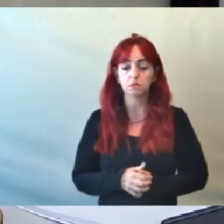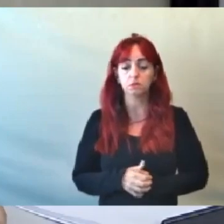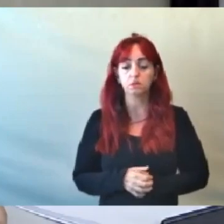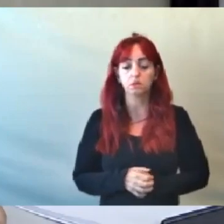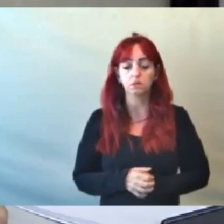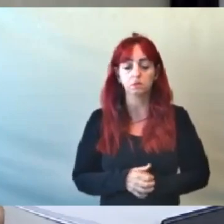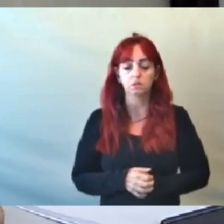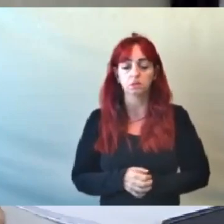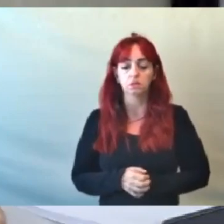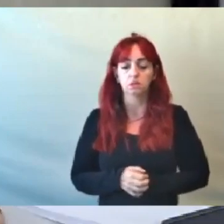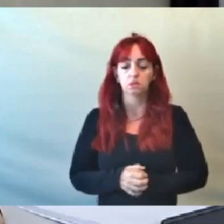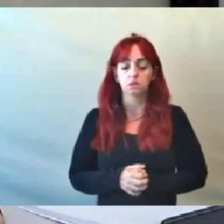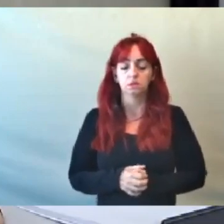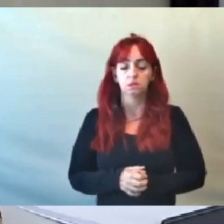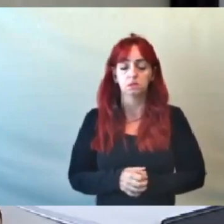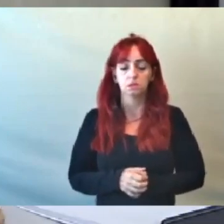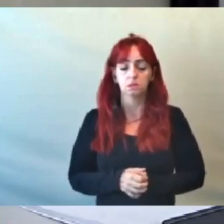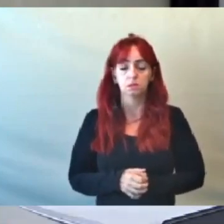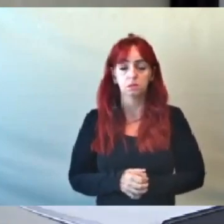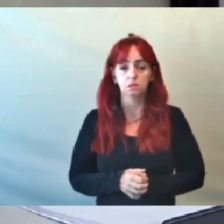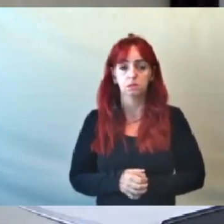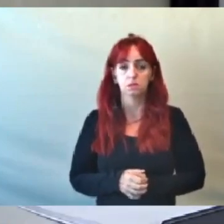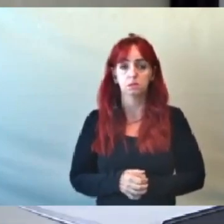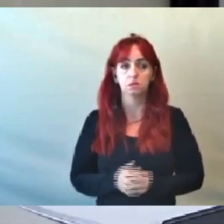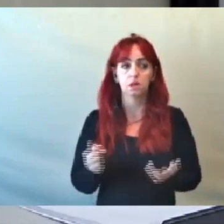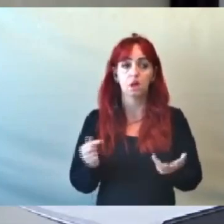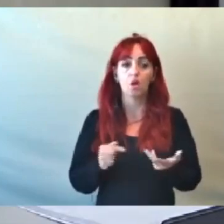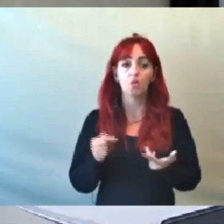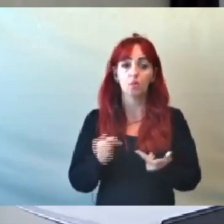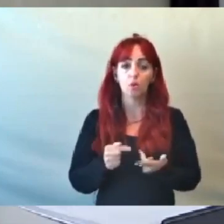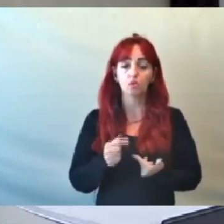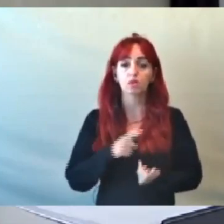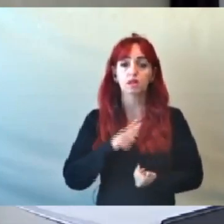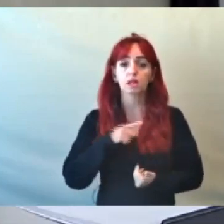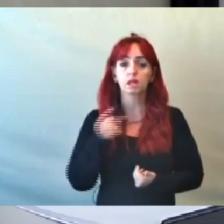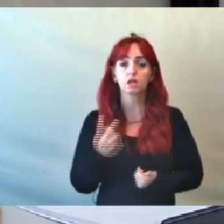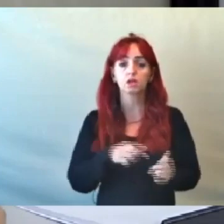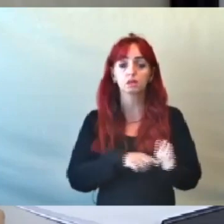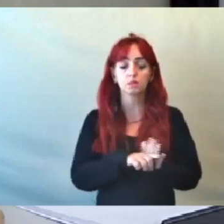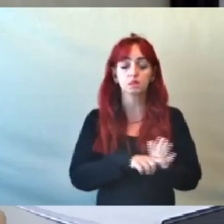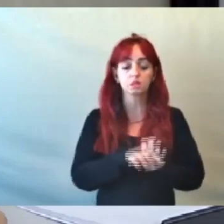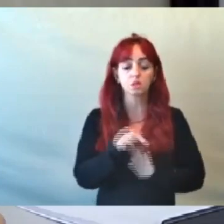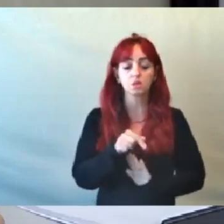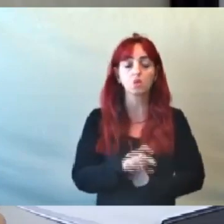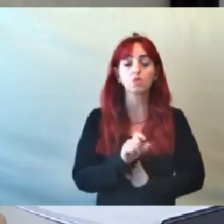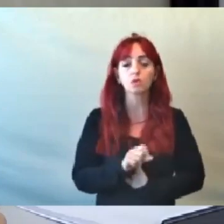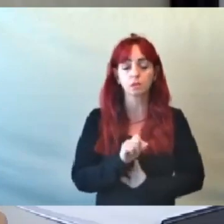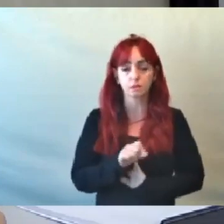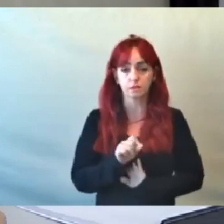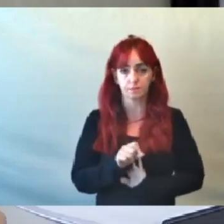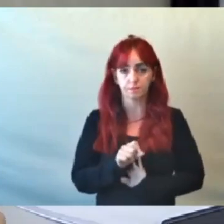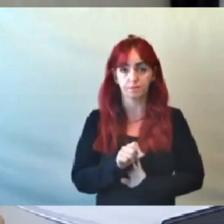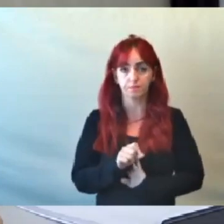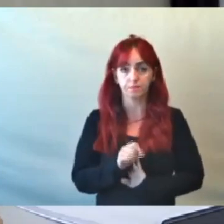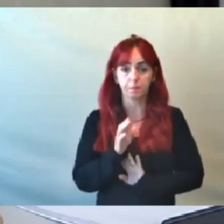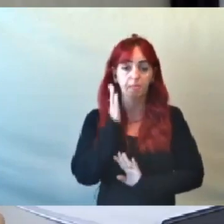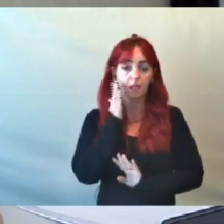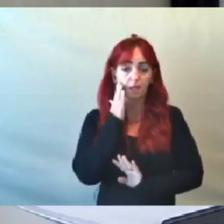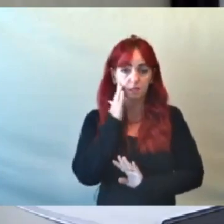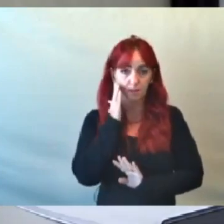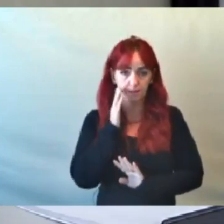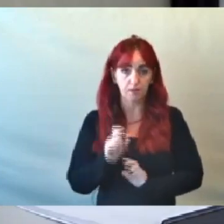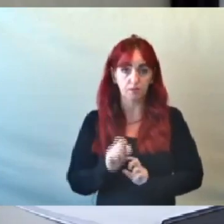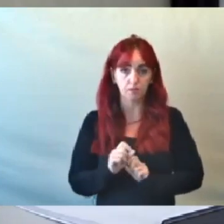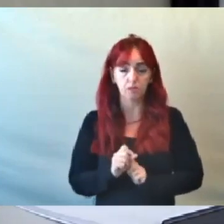um dos pontos que norteia a nossa investigação aqui é justamente saber que o conjunto paisagístico da lagoa